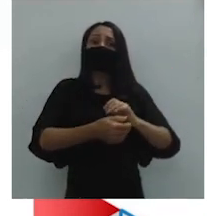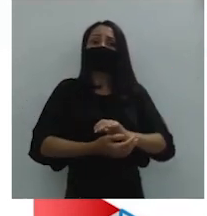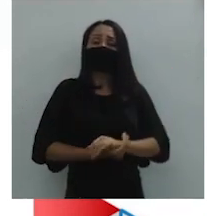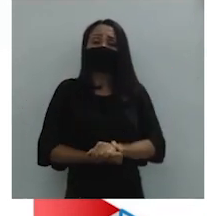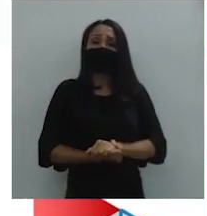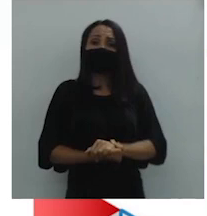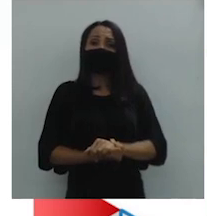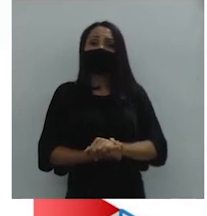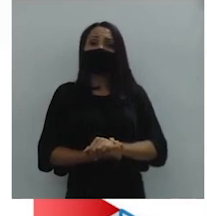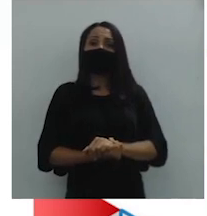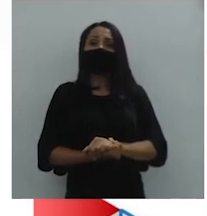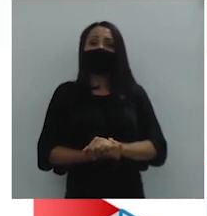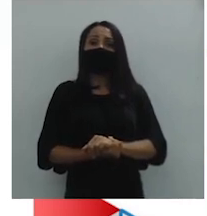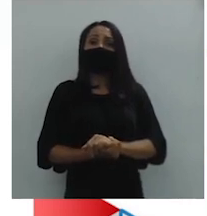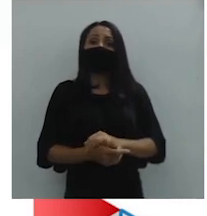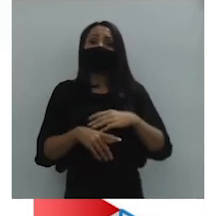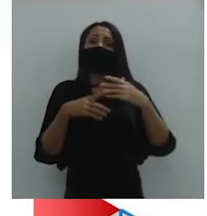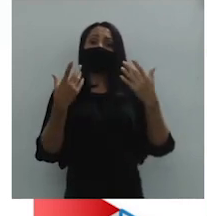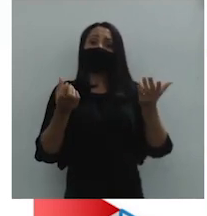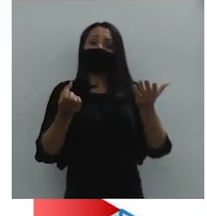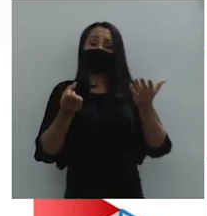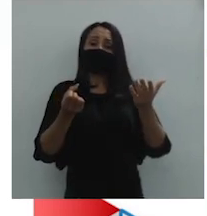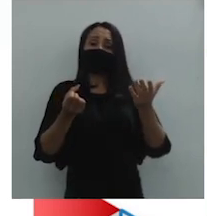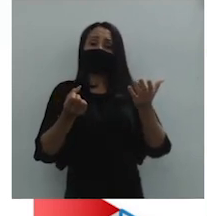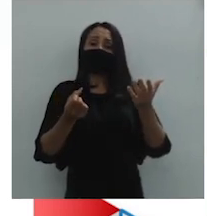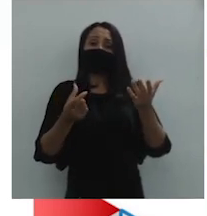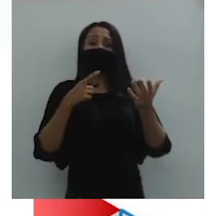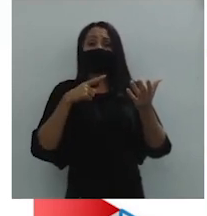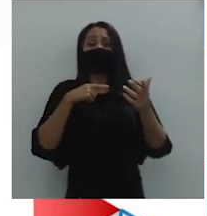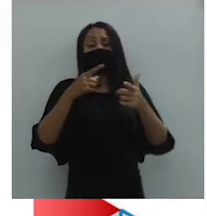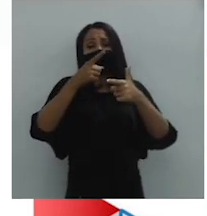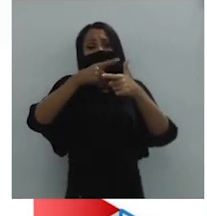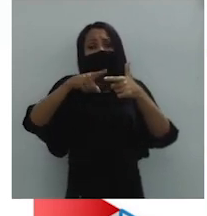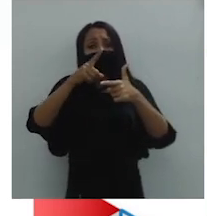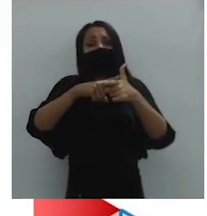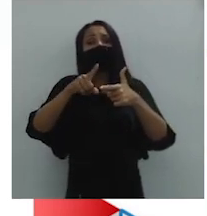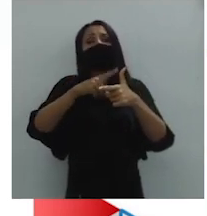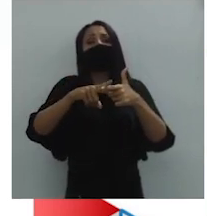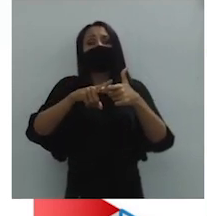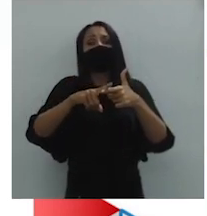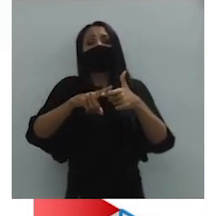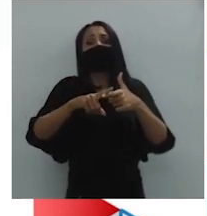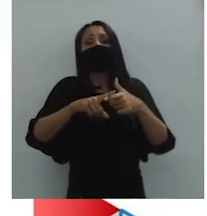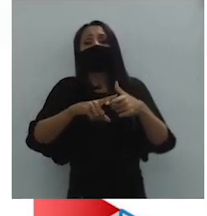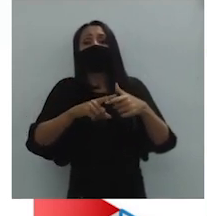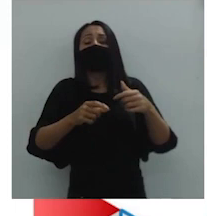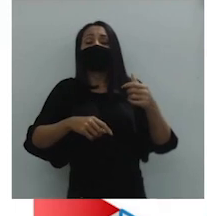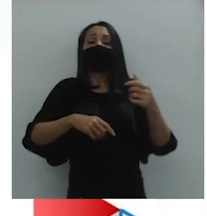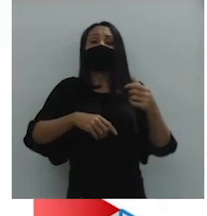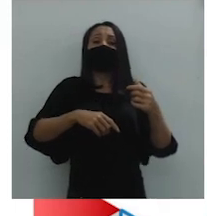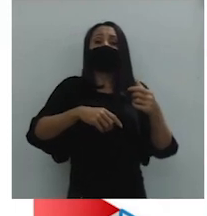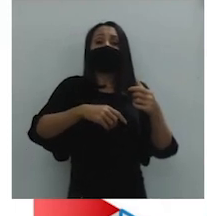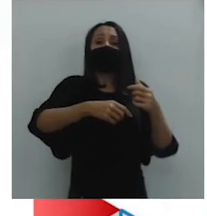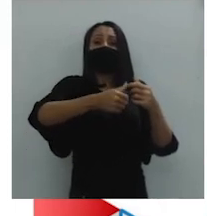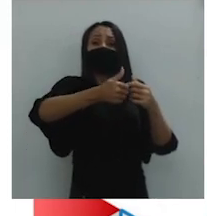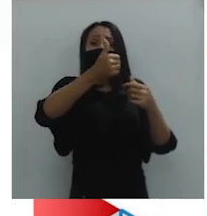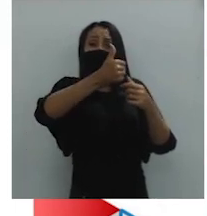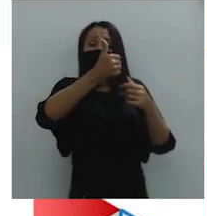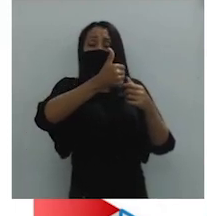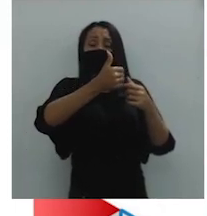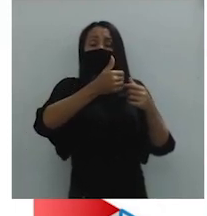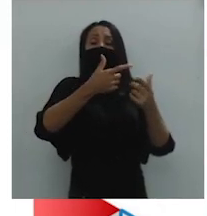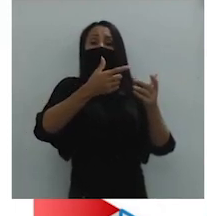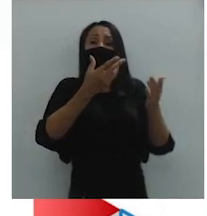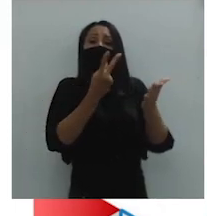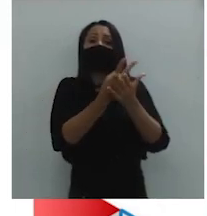concentradora, irá contribuir para a ocorrência dos seguintes problemas. O primeiro deles, nós temos a favelização, né?